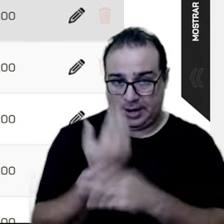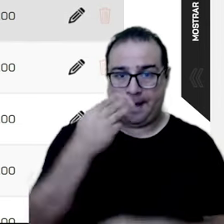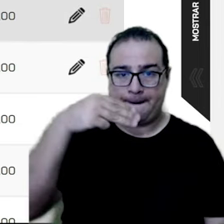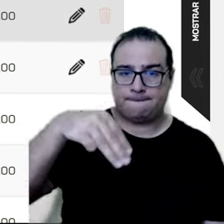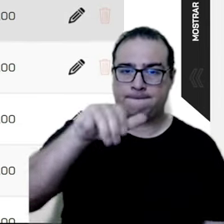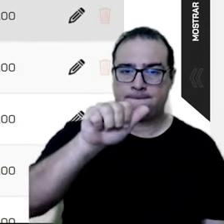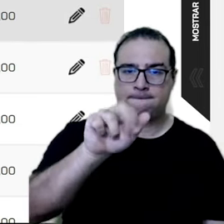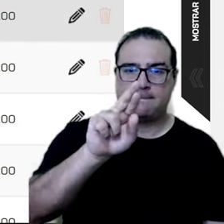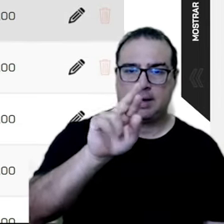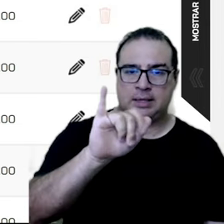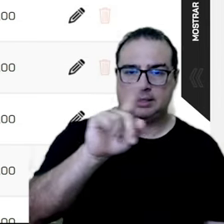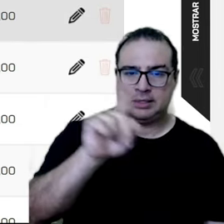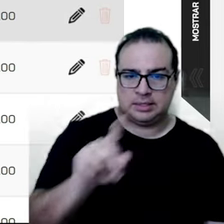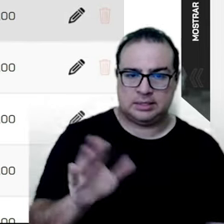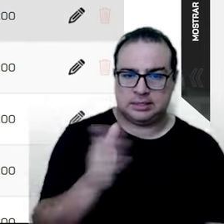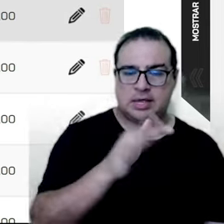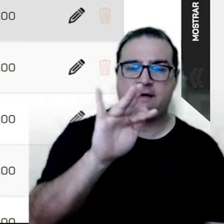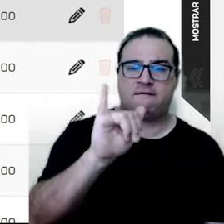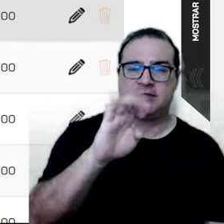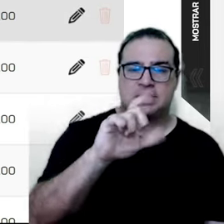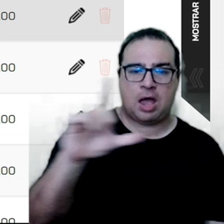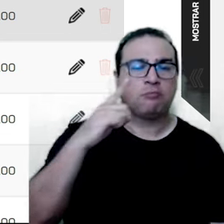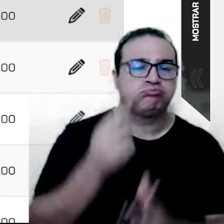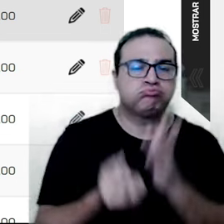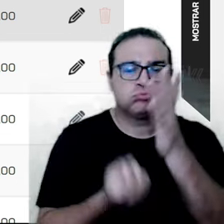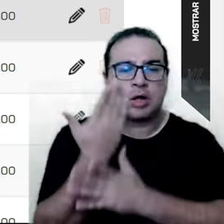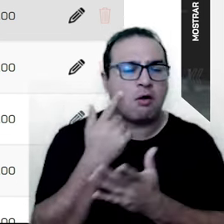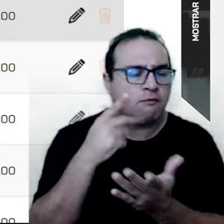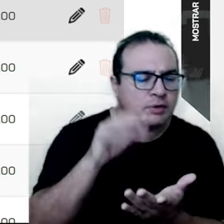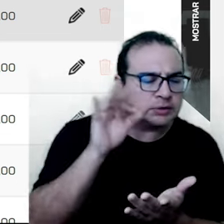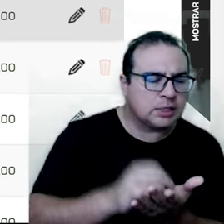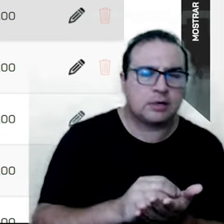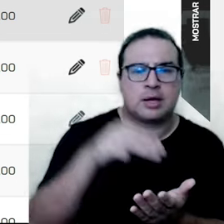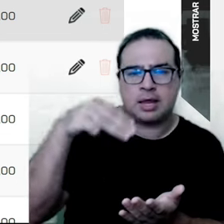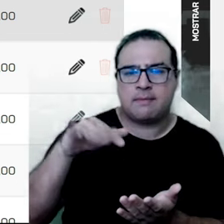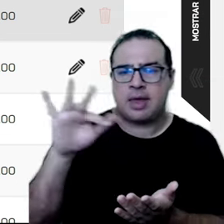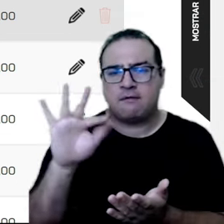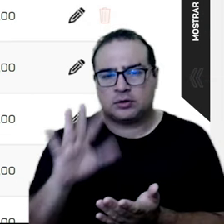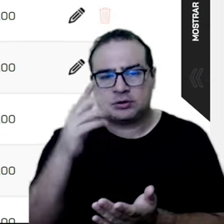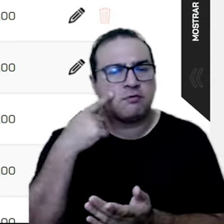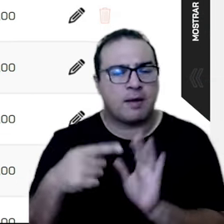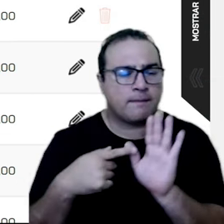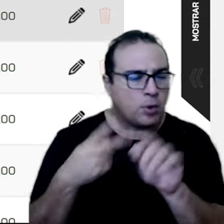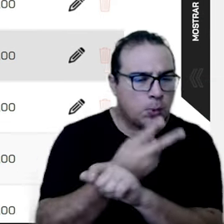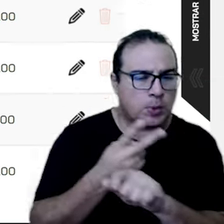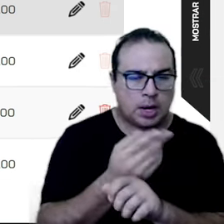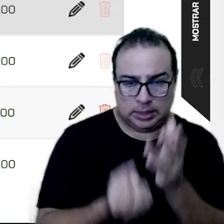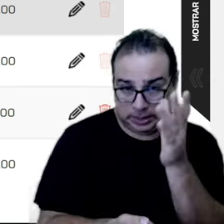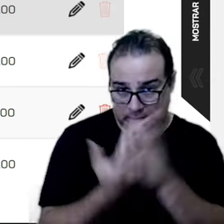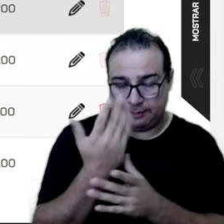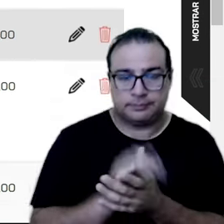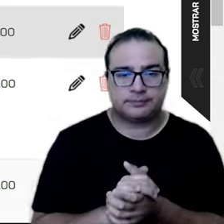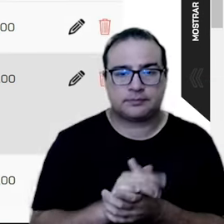fiscal então eu vou começar a escrever aqui no papelzinho pra gente lá no momento da a nota fiscal a gente vê essa Matriz fiscal acontecer Tá bom então